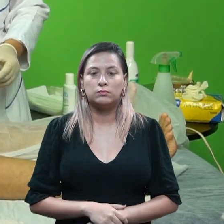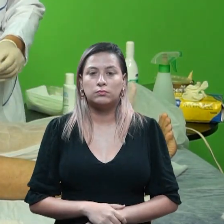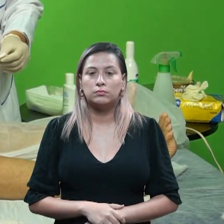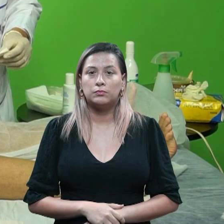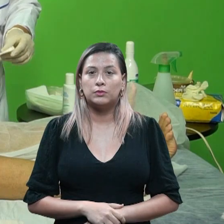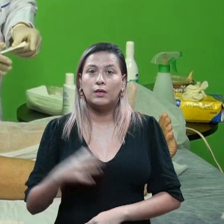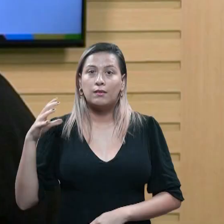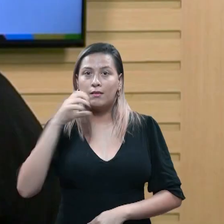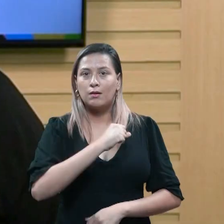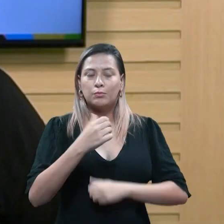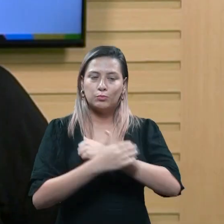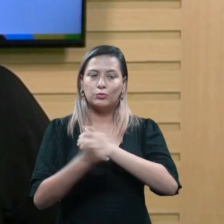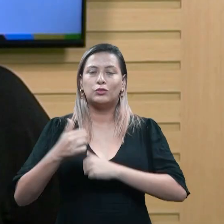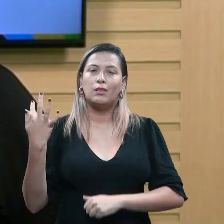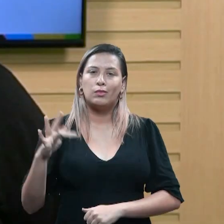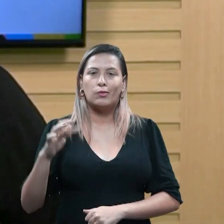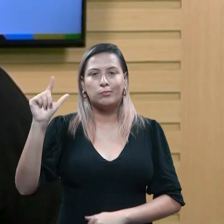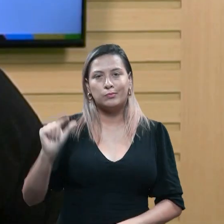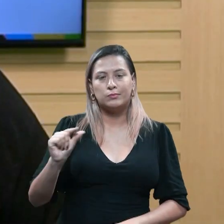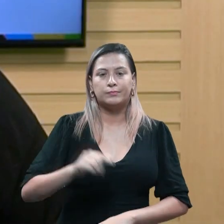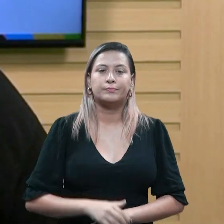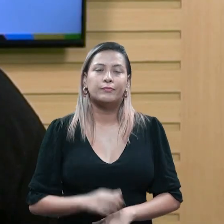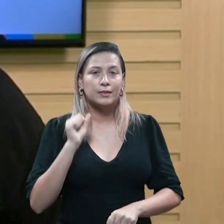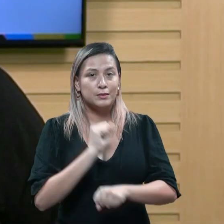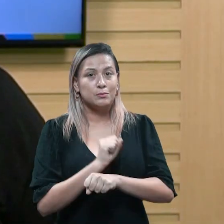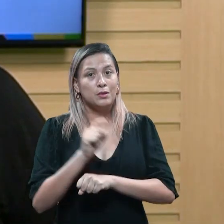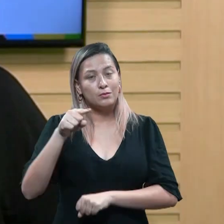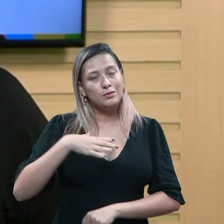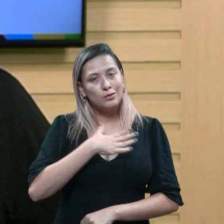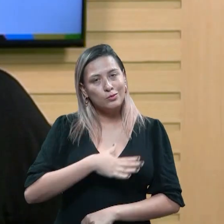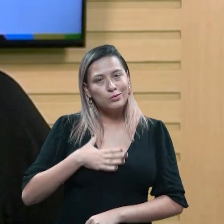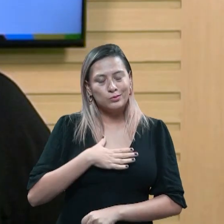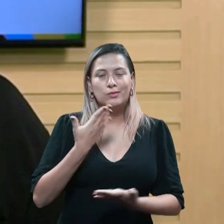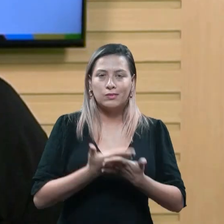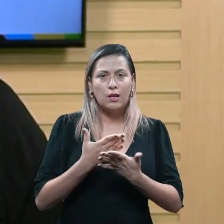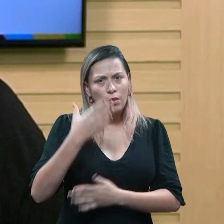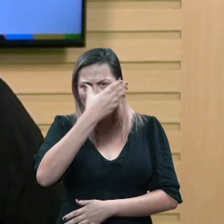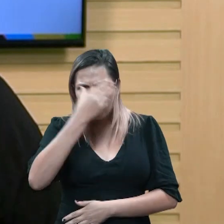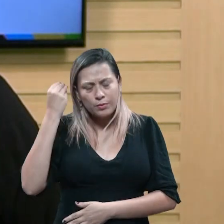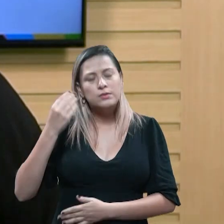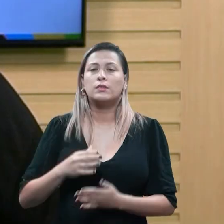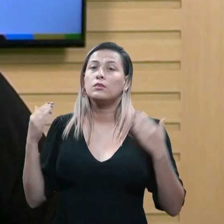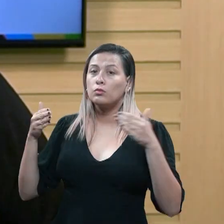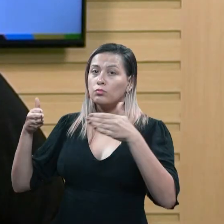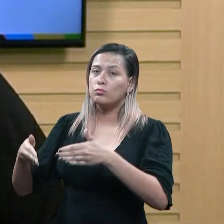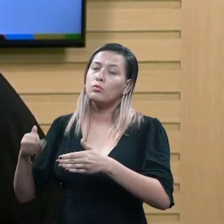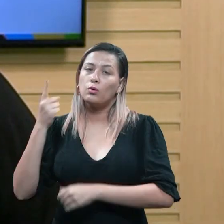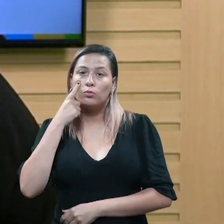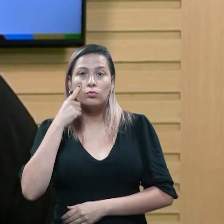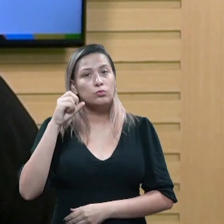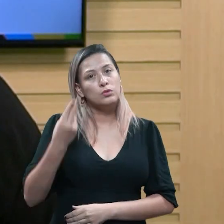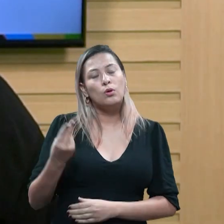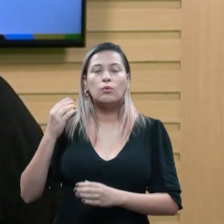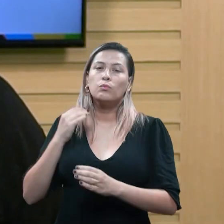rápido, dói menos. Espero que você tenha gostado da aula. Não esqueça de entrar em contato caso tenha alguma dúvida